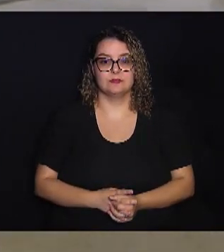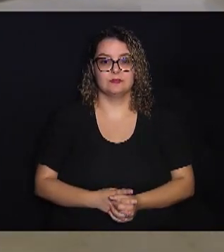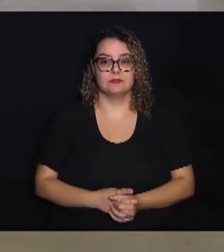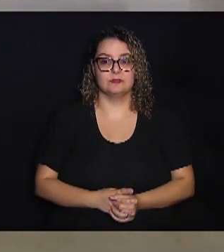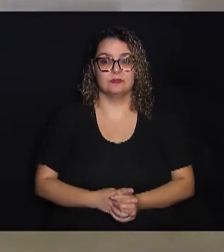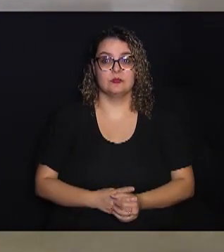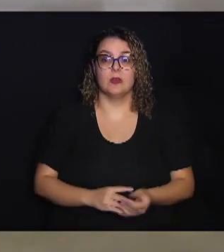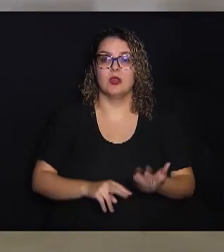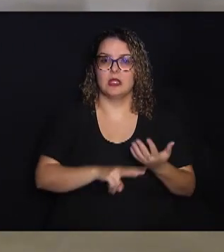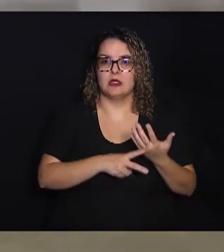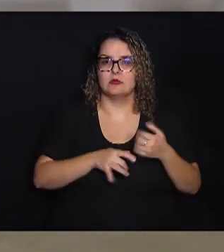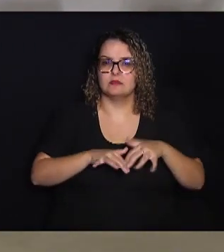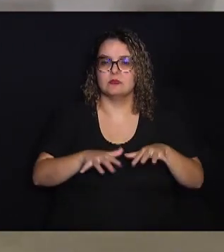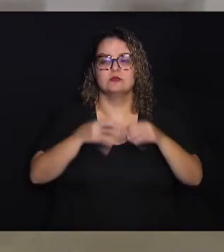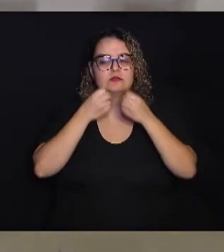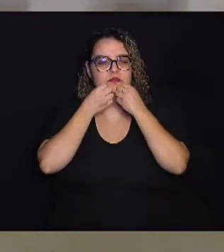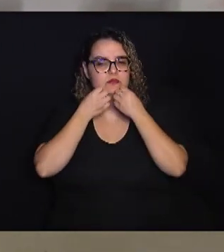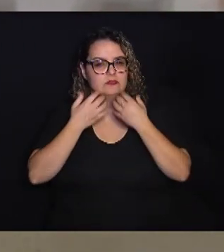repercussão muito boa